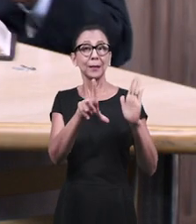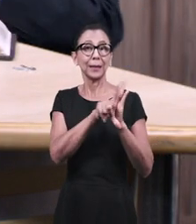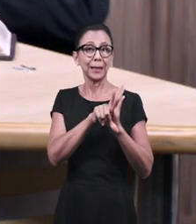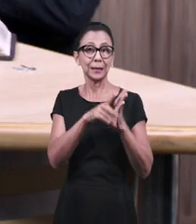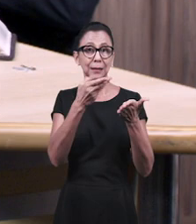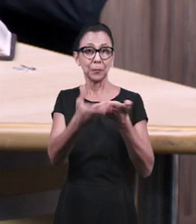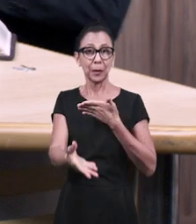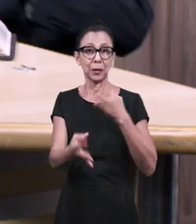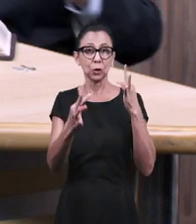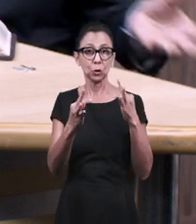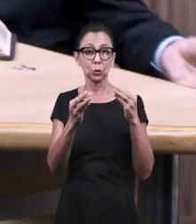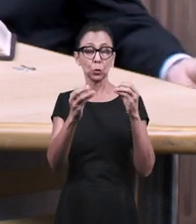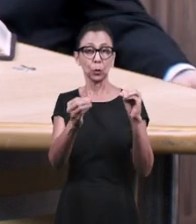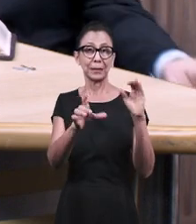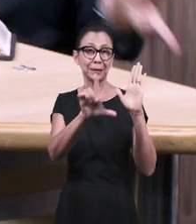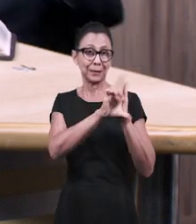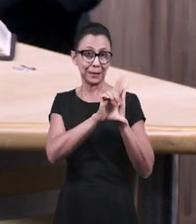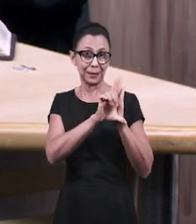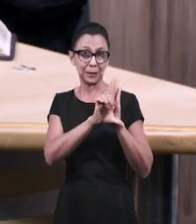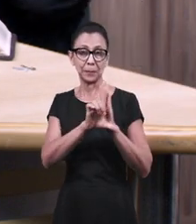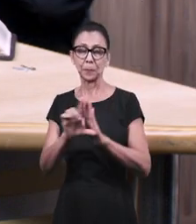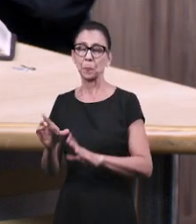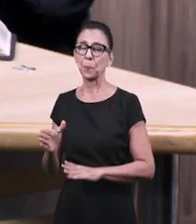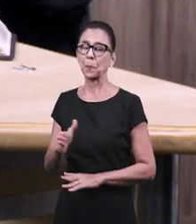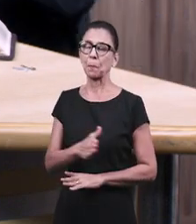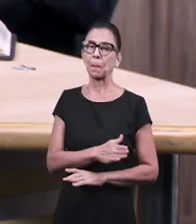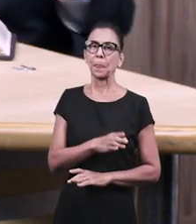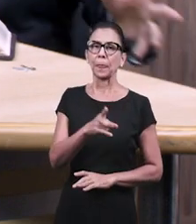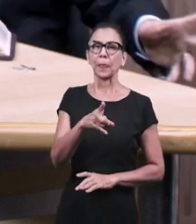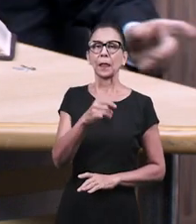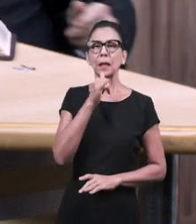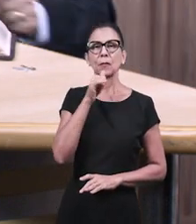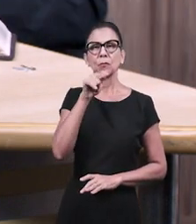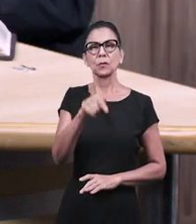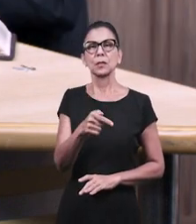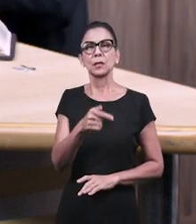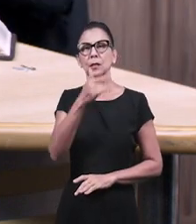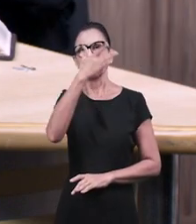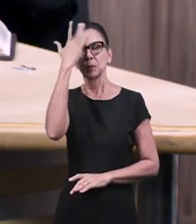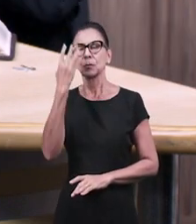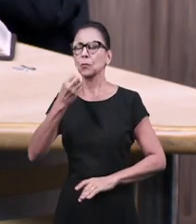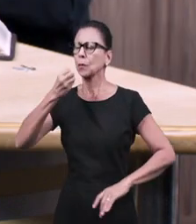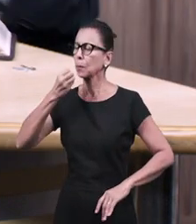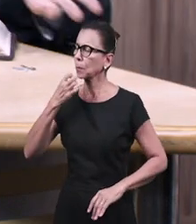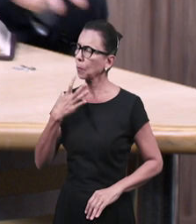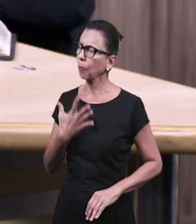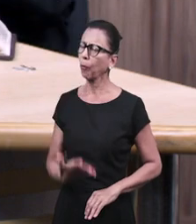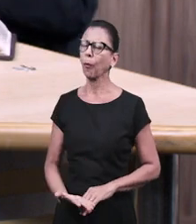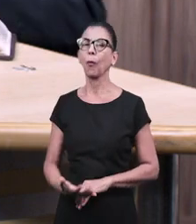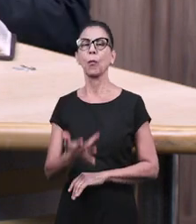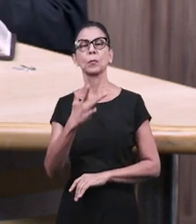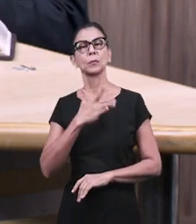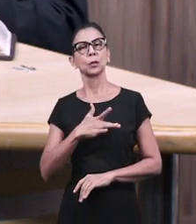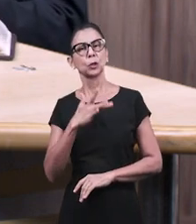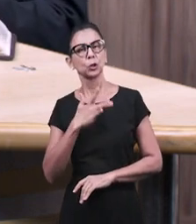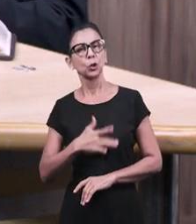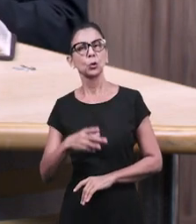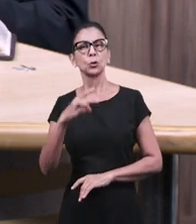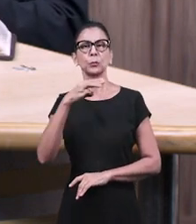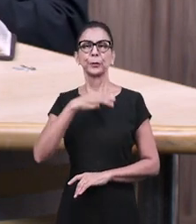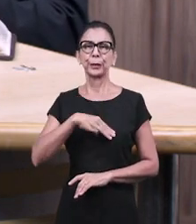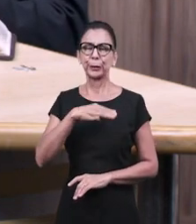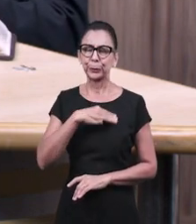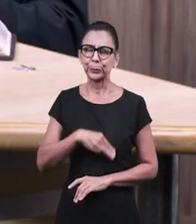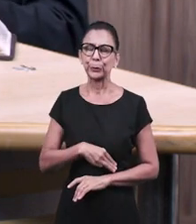homem honesto, bondoso, piedoso, misericordioso. Cumpridor dos deveres, enfim. Mas se você